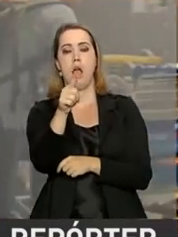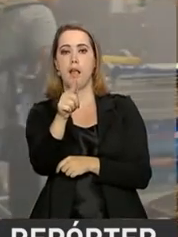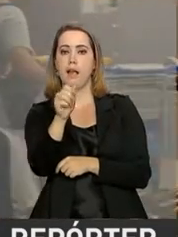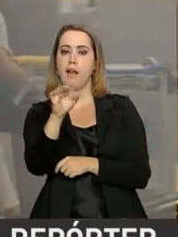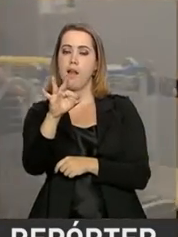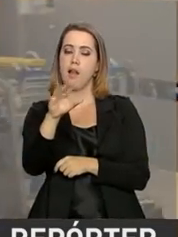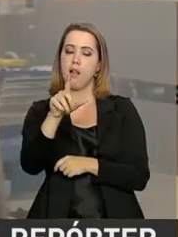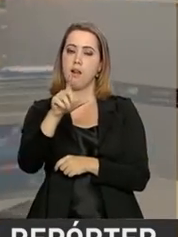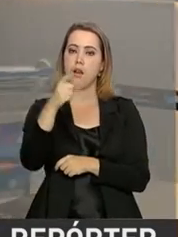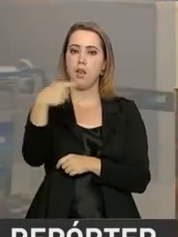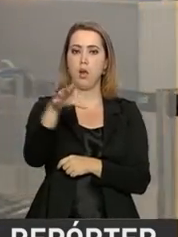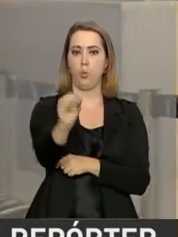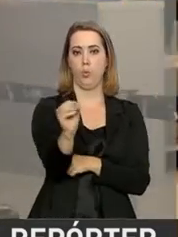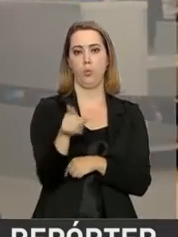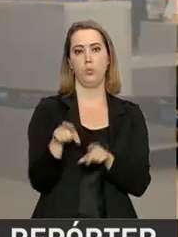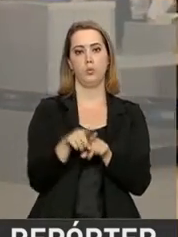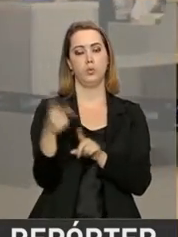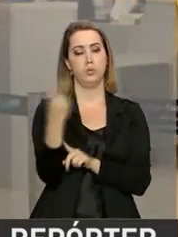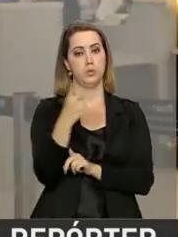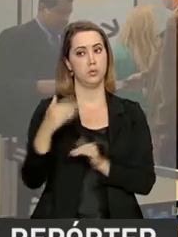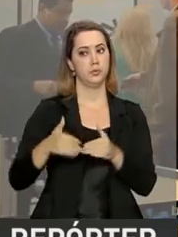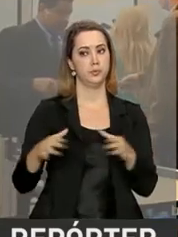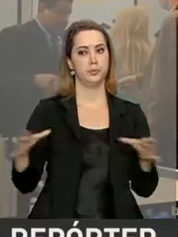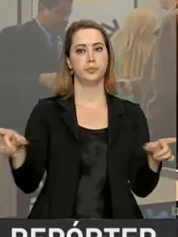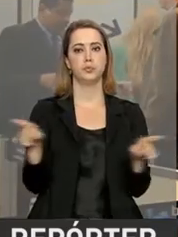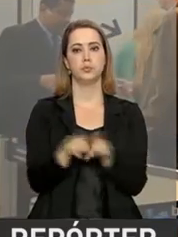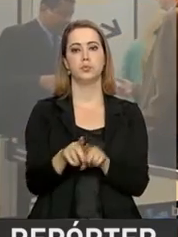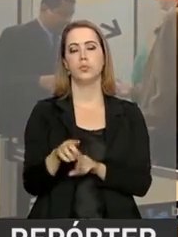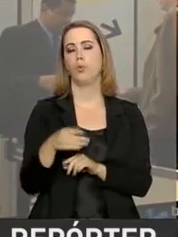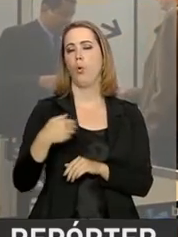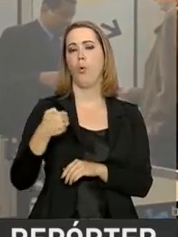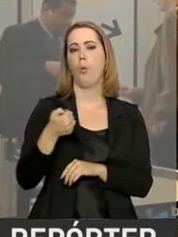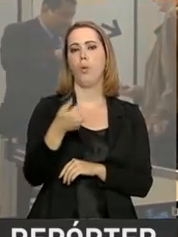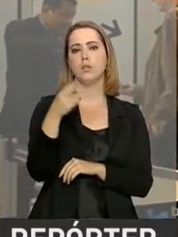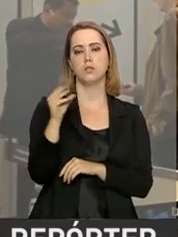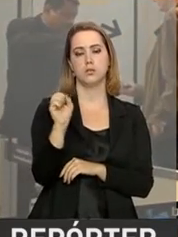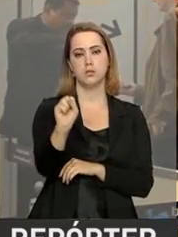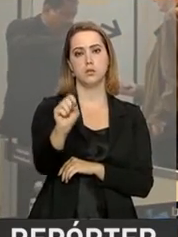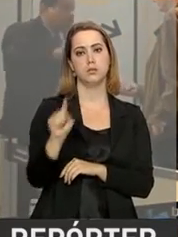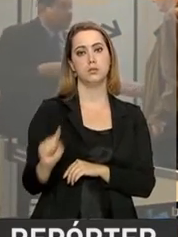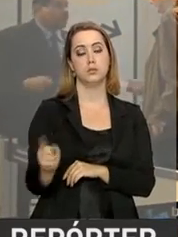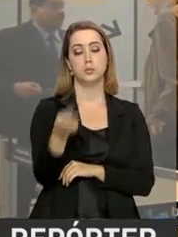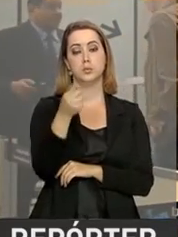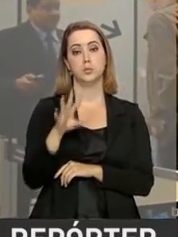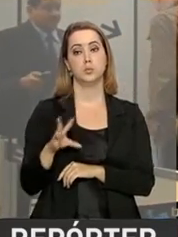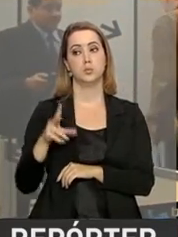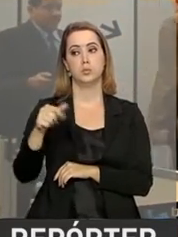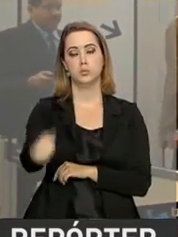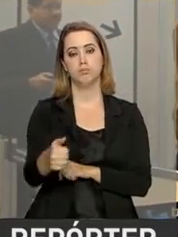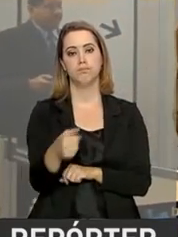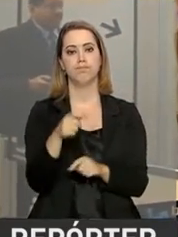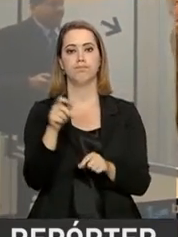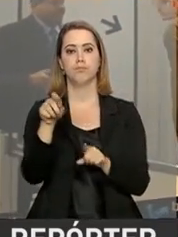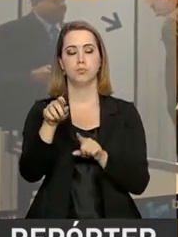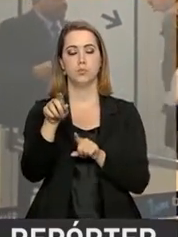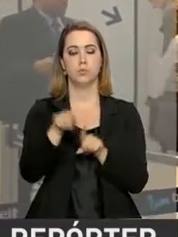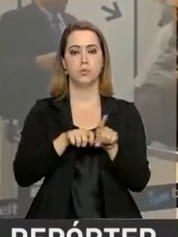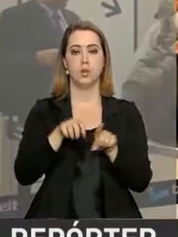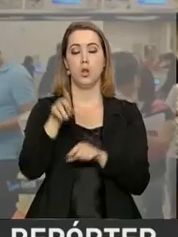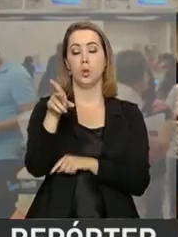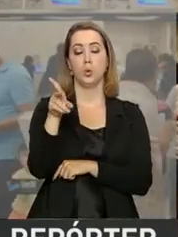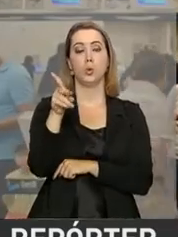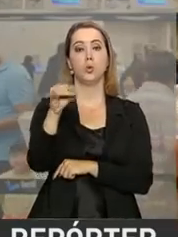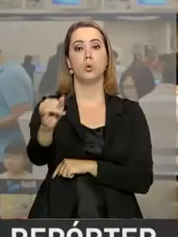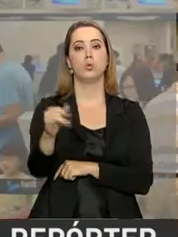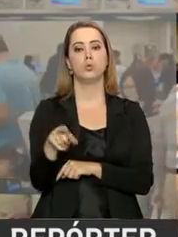segundo maior do país em vôos internacionais são cerca de 8.000 passar jesus que cruzam alfândega diariamente com